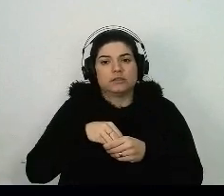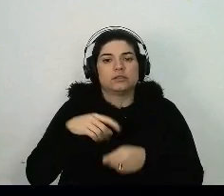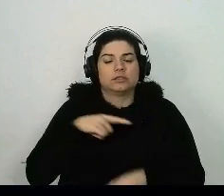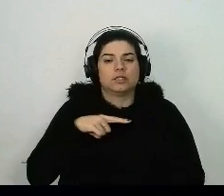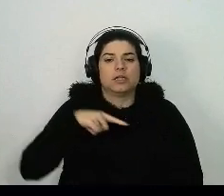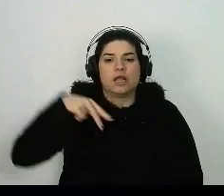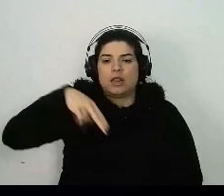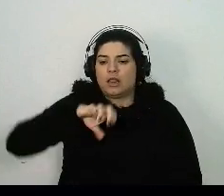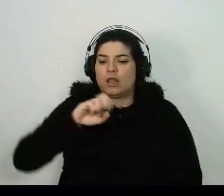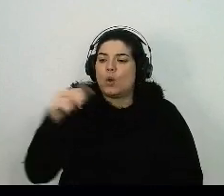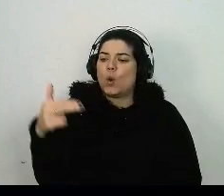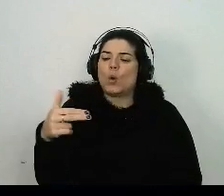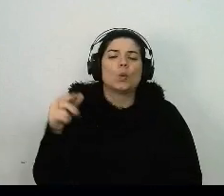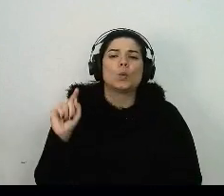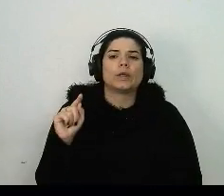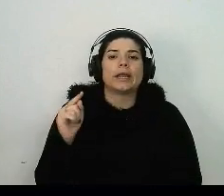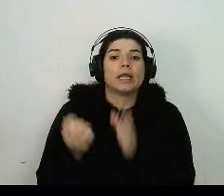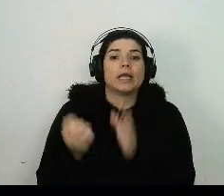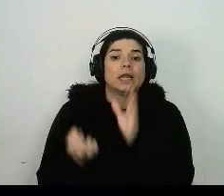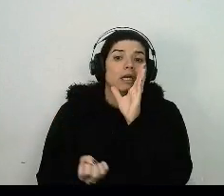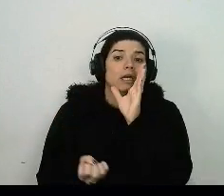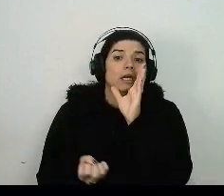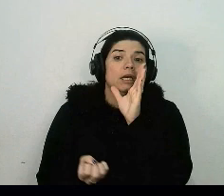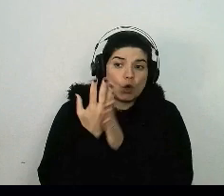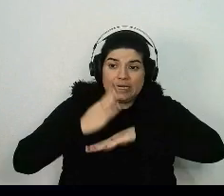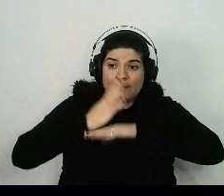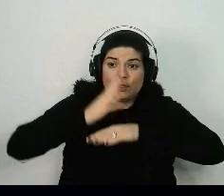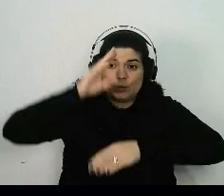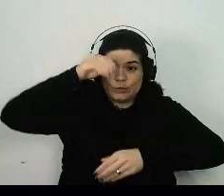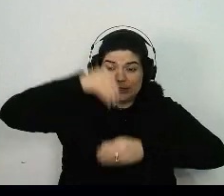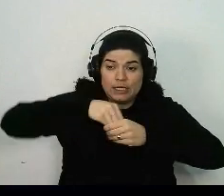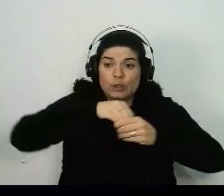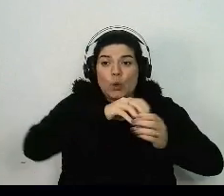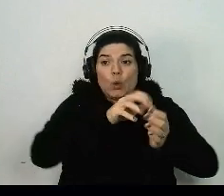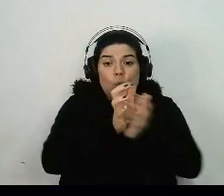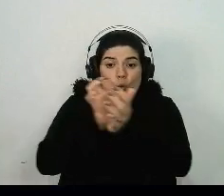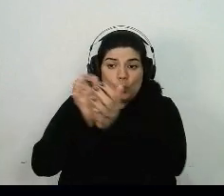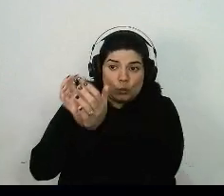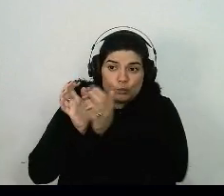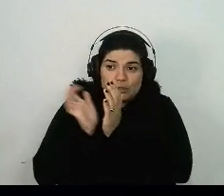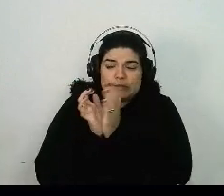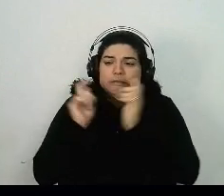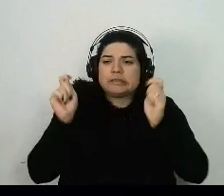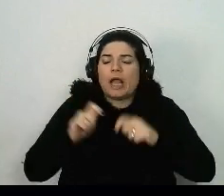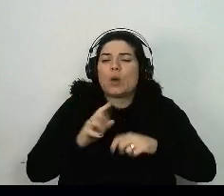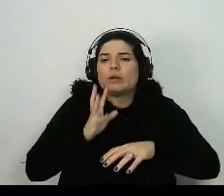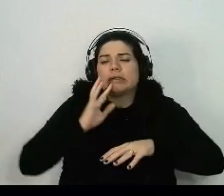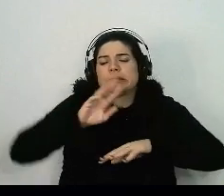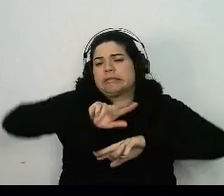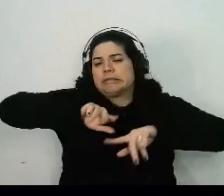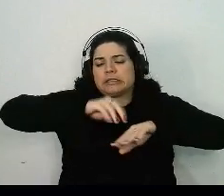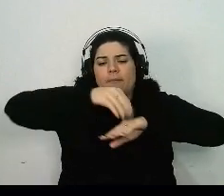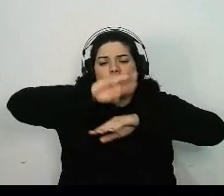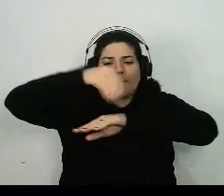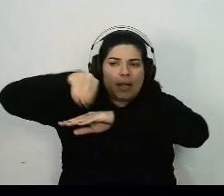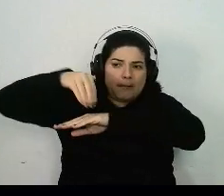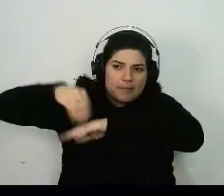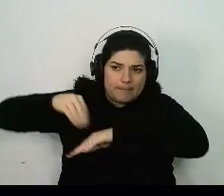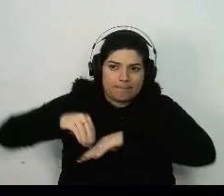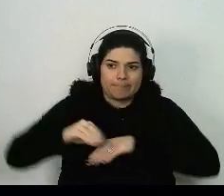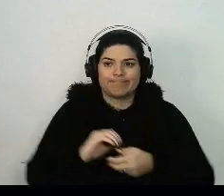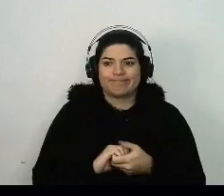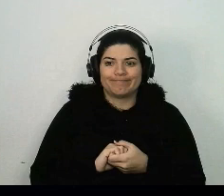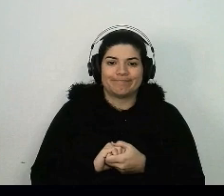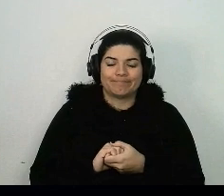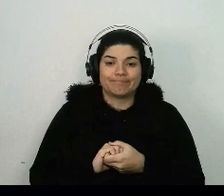quê? Criamos uns treinamentos internos entre as equipes para fazer multiplicação de conhecimento. Né? Então, assim, já nesse meio